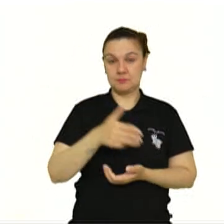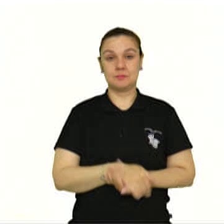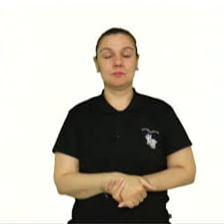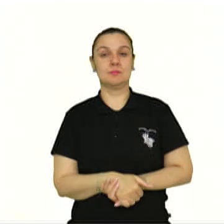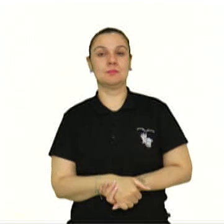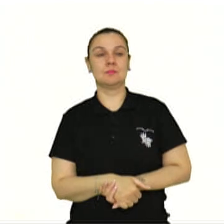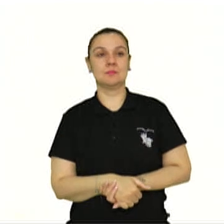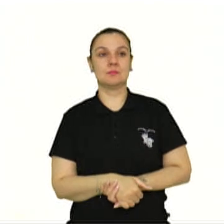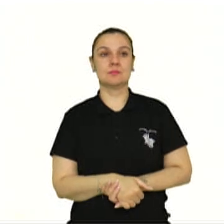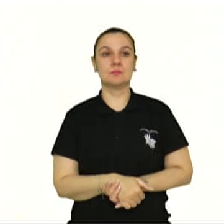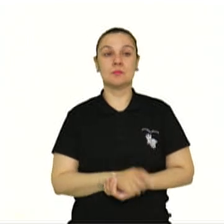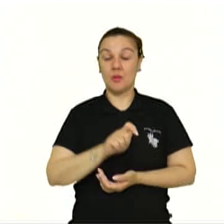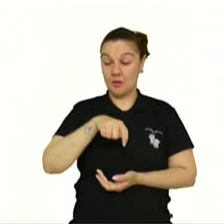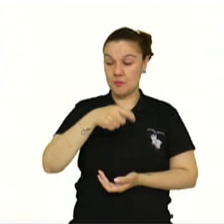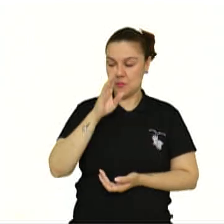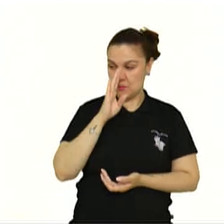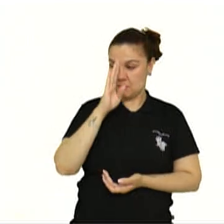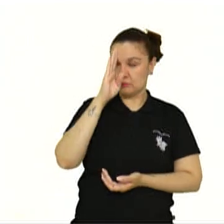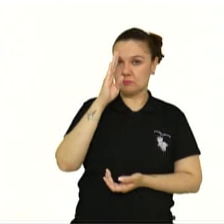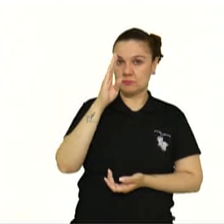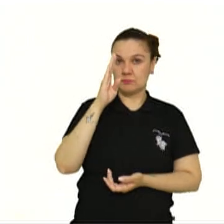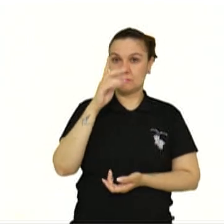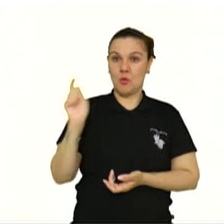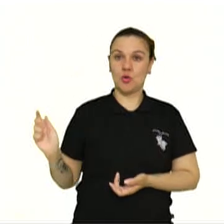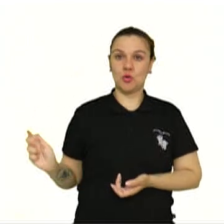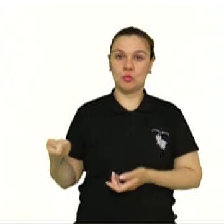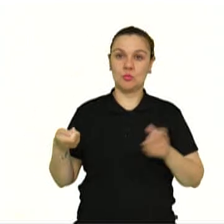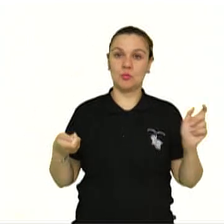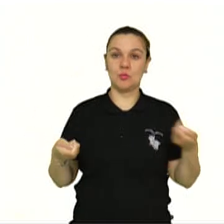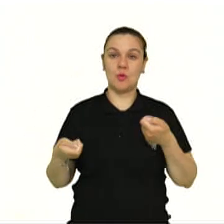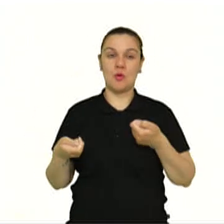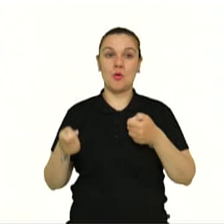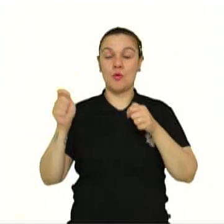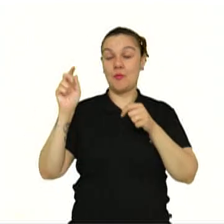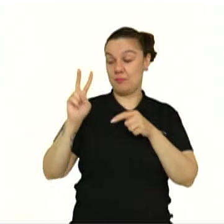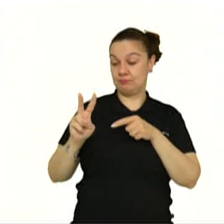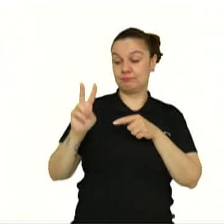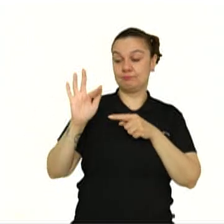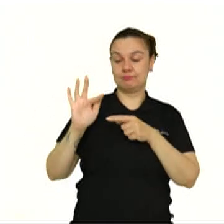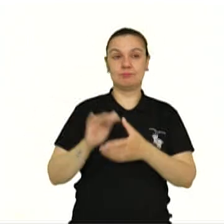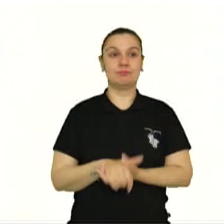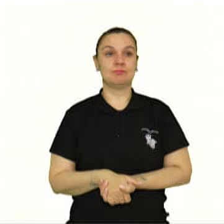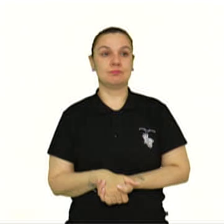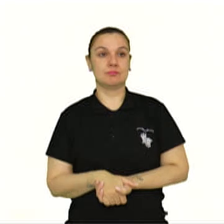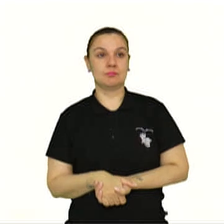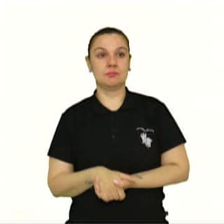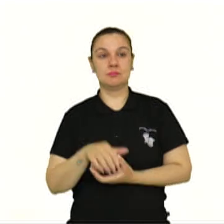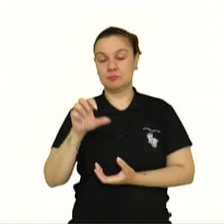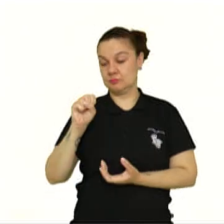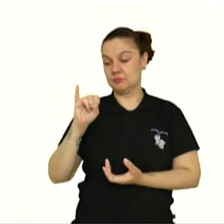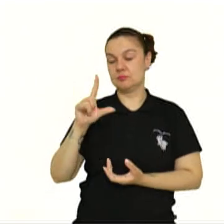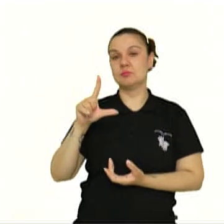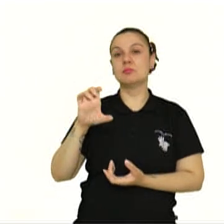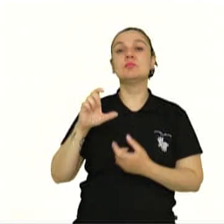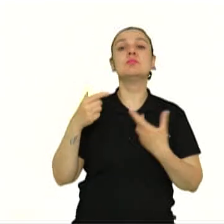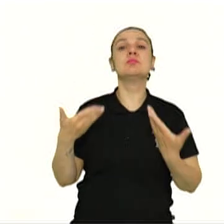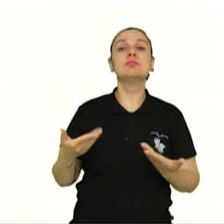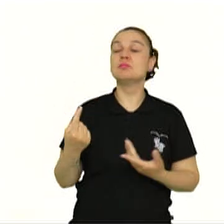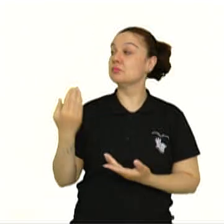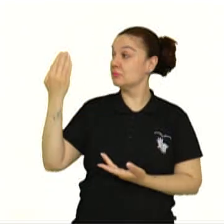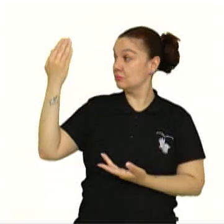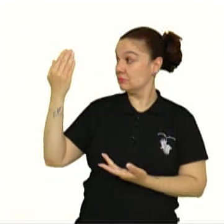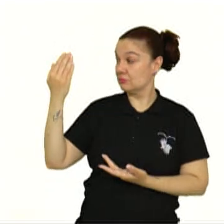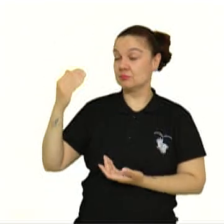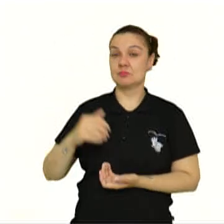Outro exercício, sobre os principais golpes do tênis. Coloque verdadeiro ou falso. Slice é o movimento que o